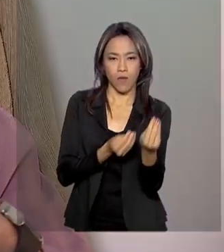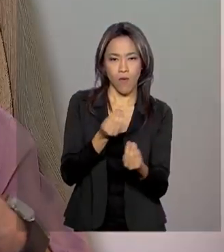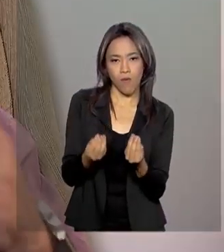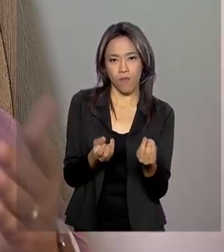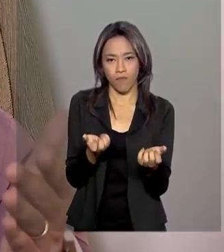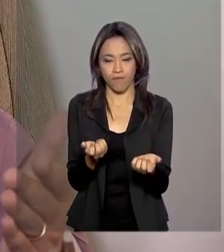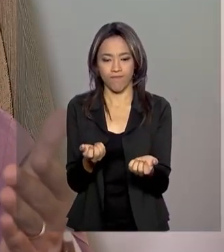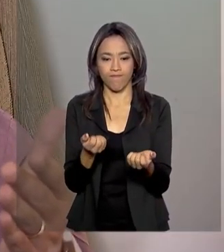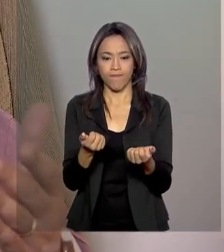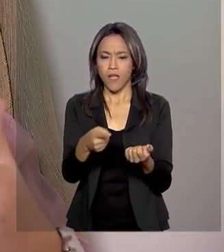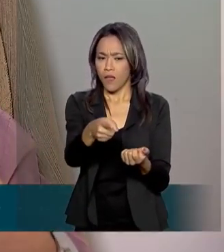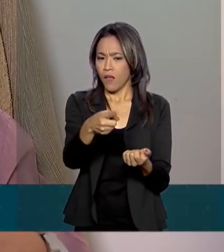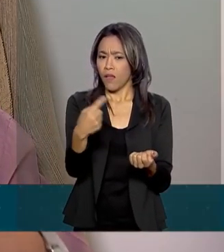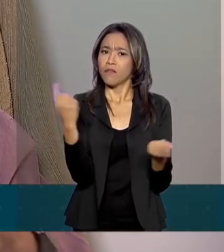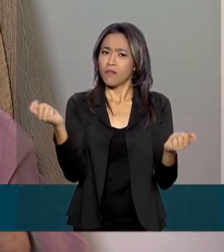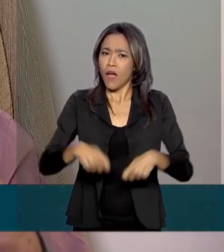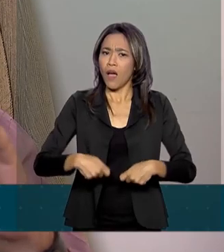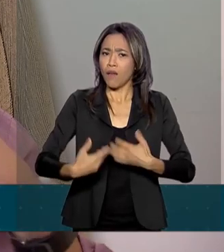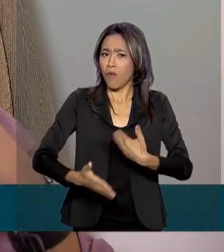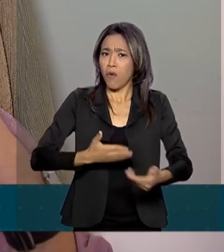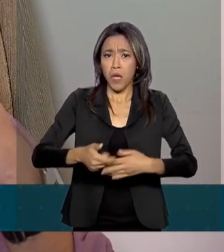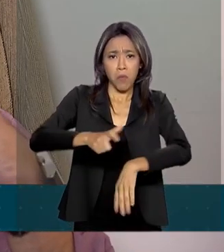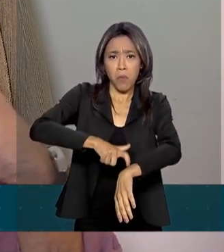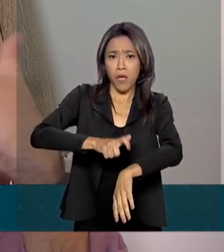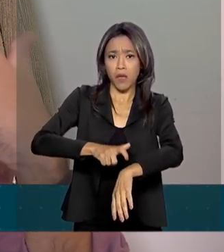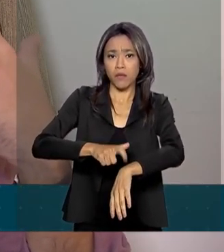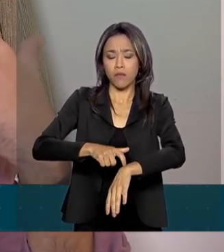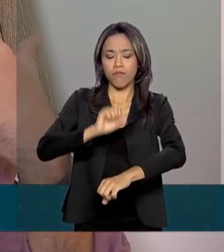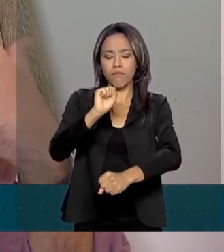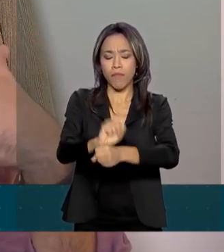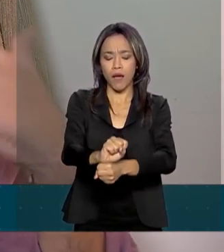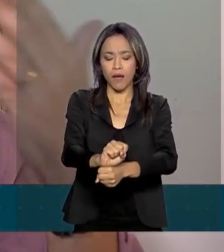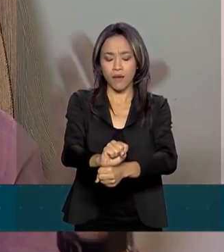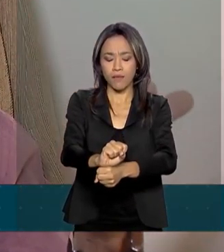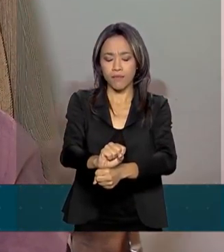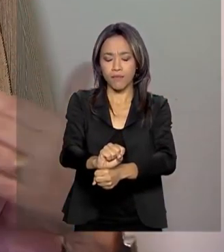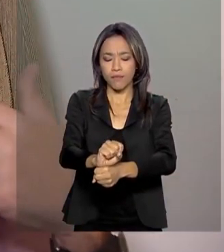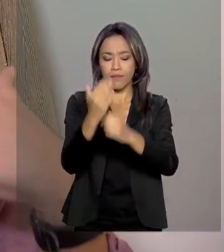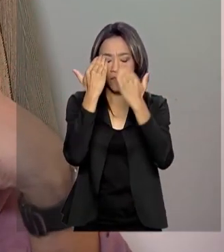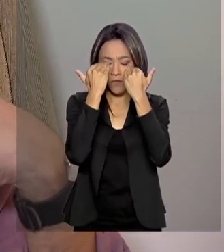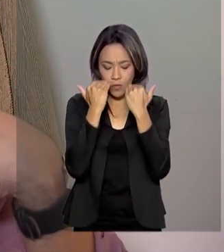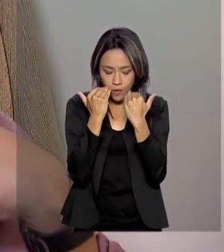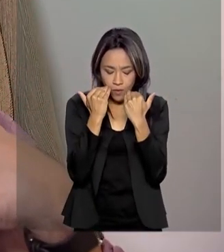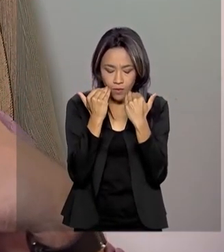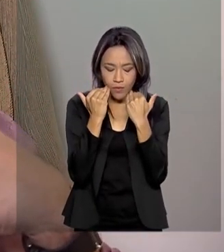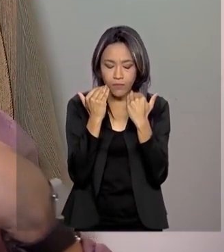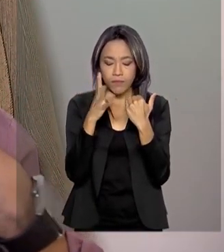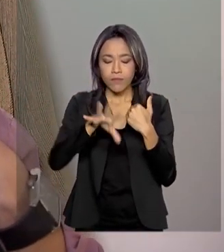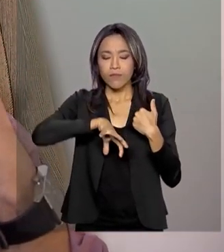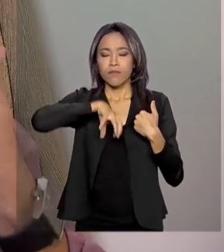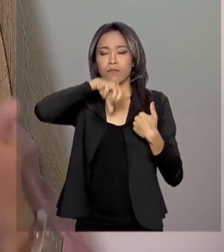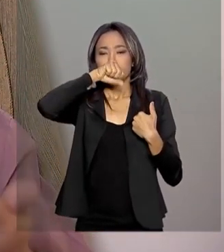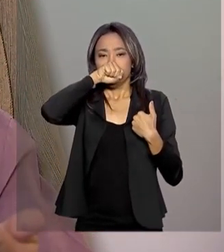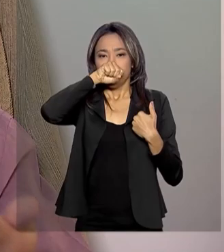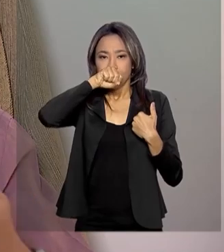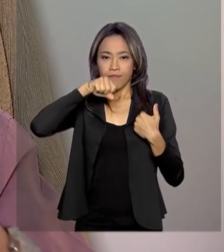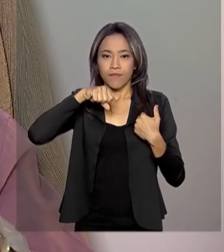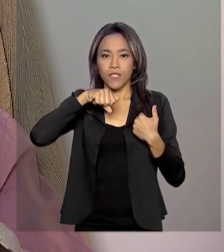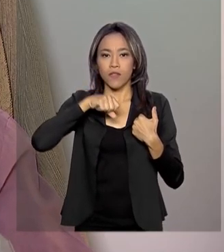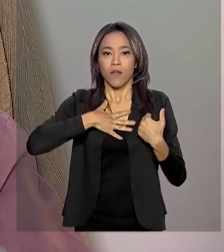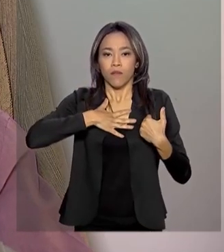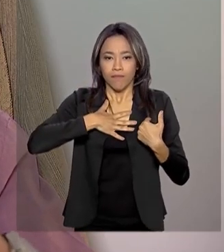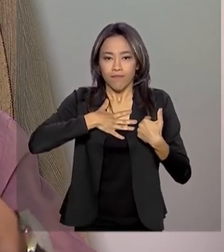A gente pode fazer isso a qualquer momento, sobretudo na hora que você para, escuta, né? Fecha os olhos, se puder, e perceber a sua respiração, como você está mais